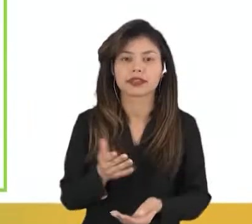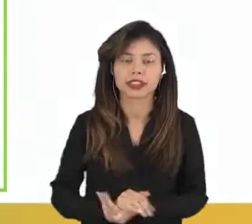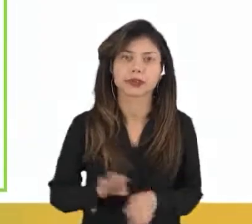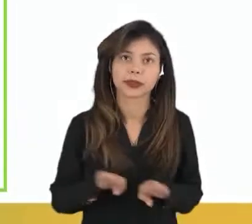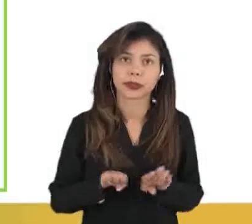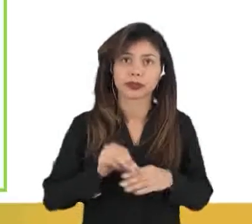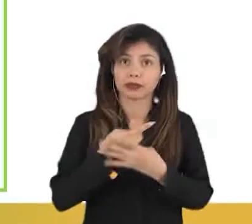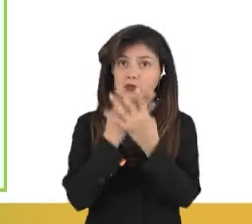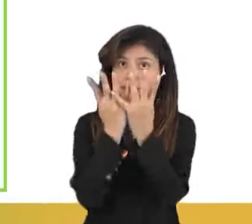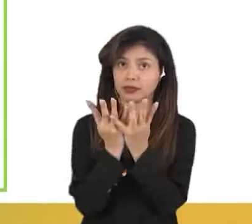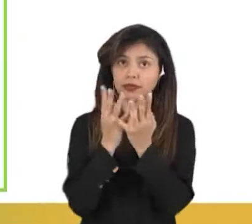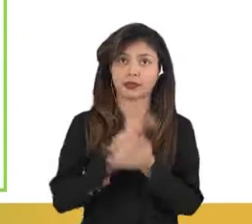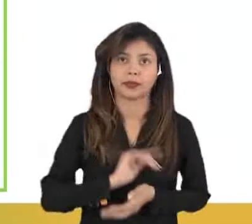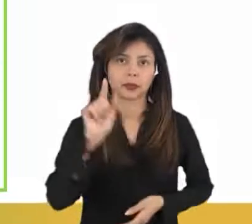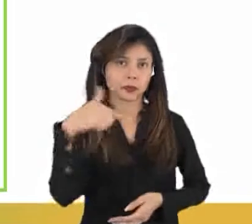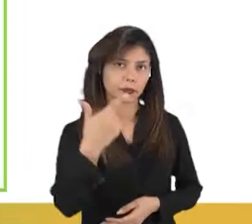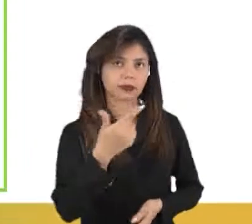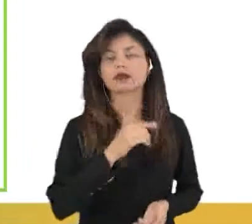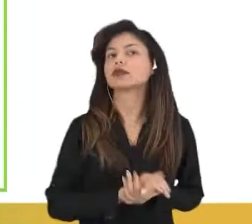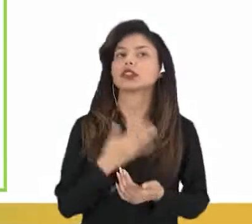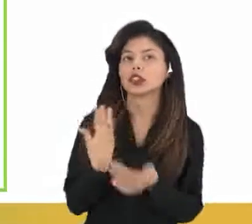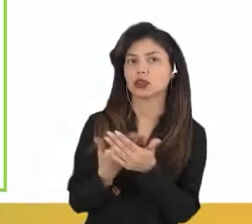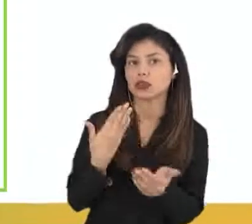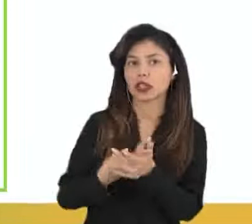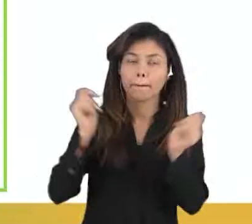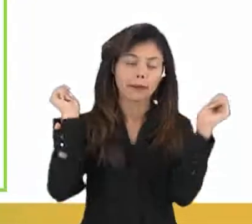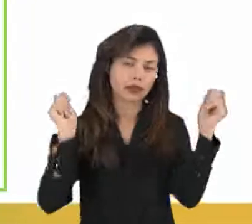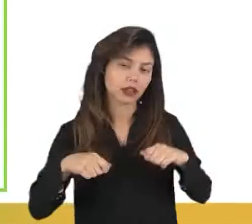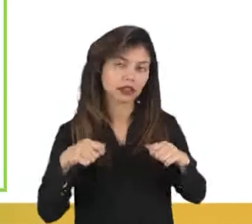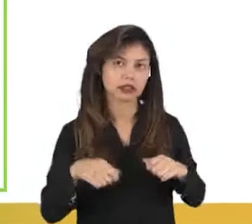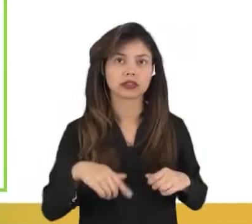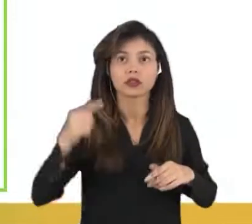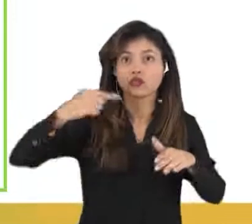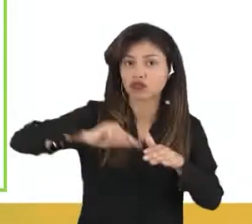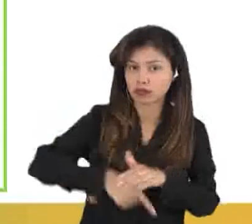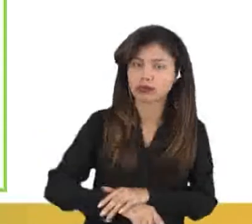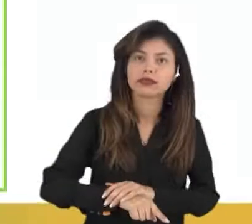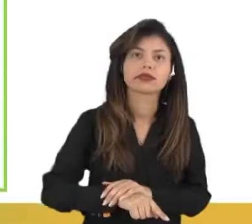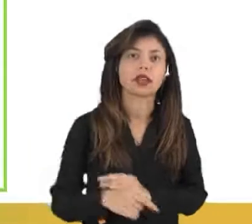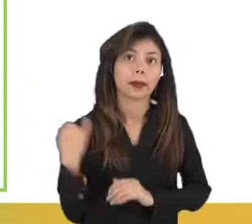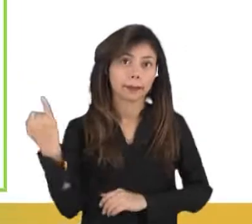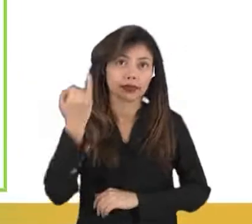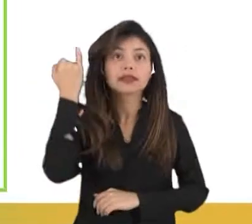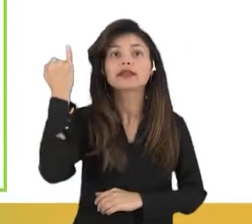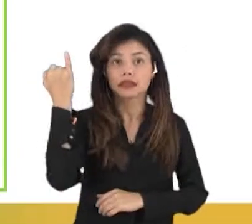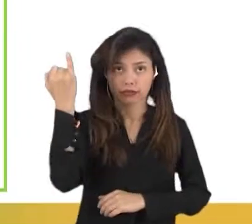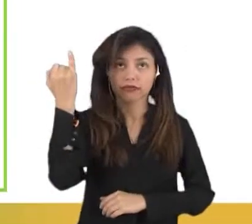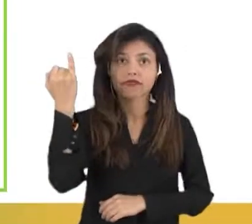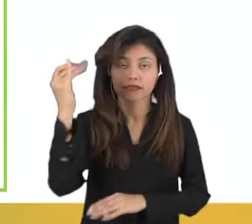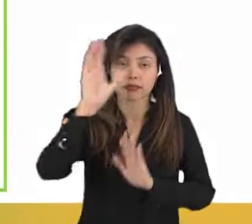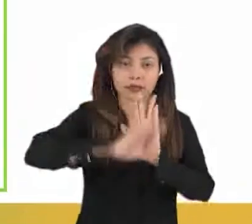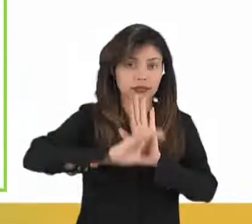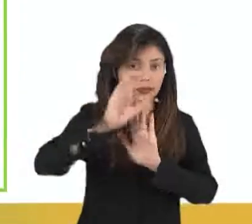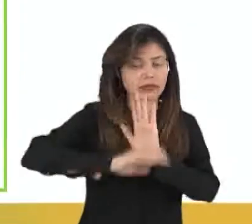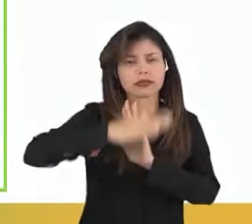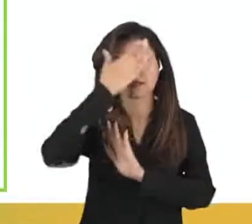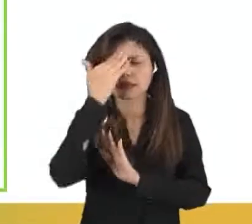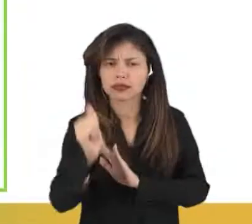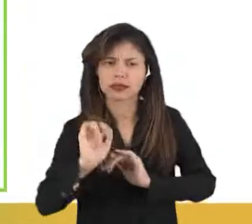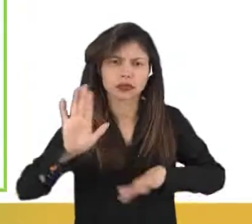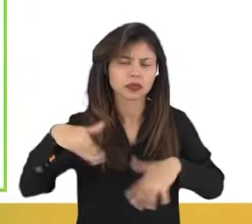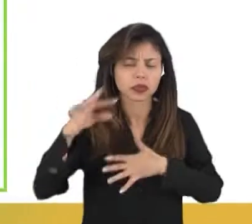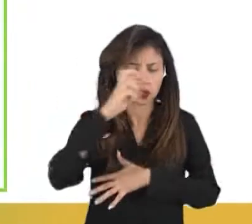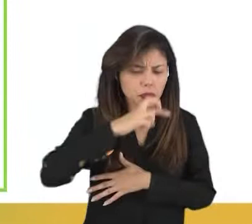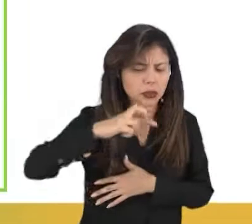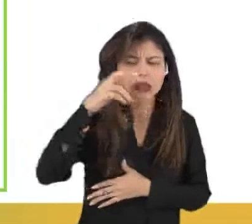várias outras situações. Para estudarmos probabilidade a fundo, é fundamental o domínio dos conceitos da parte de